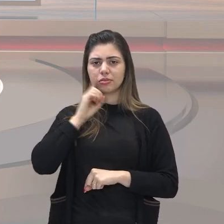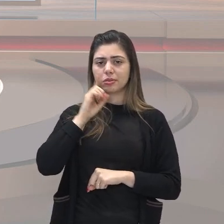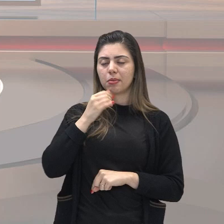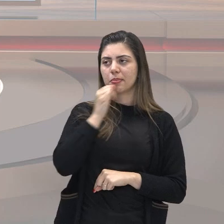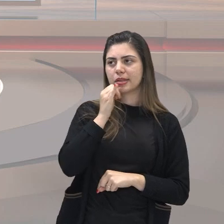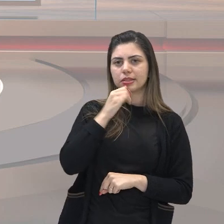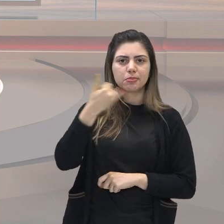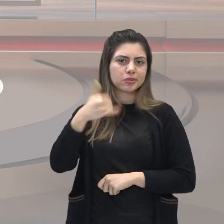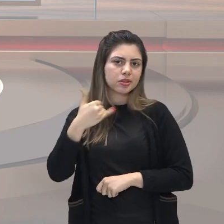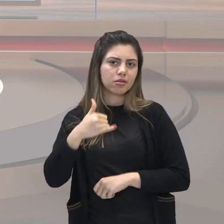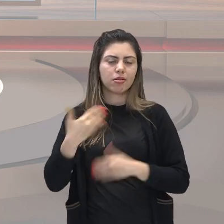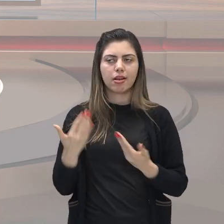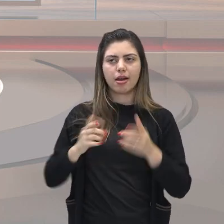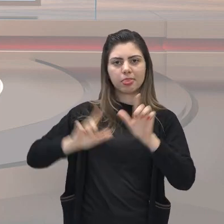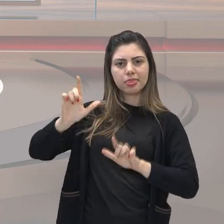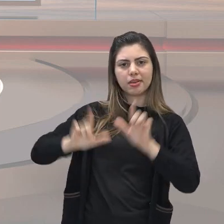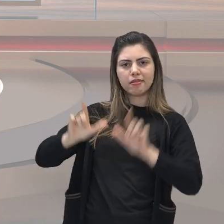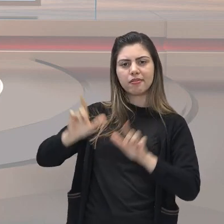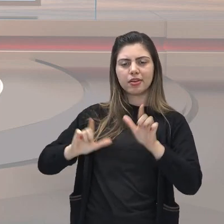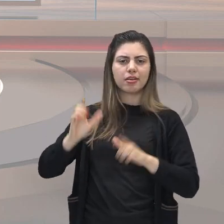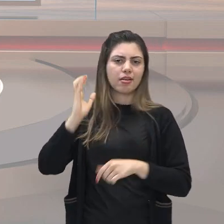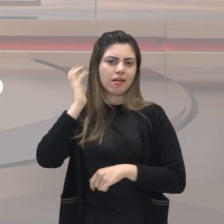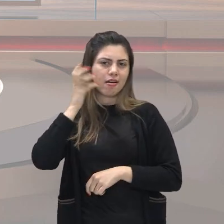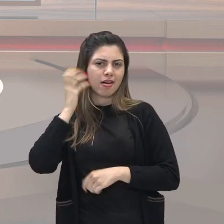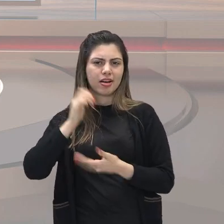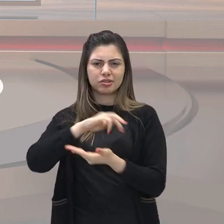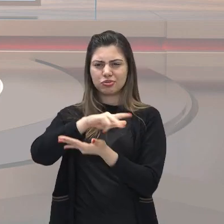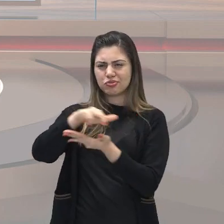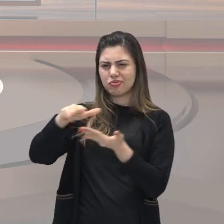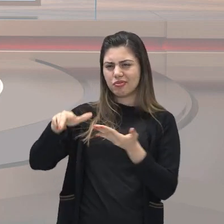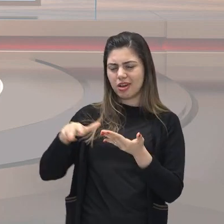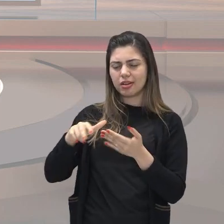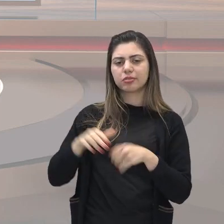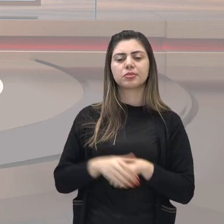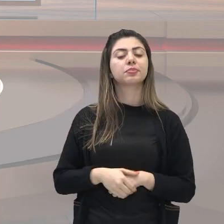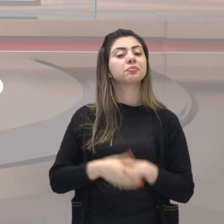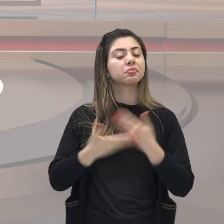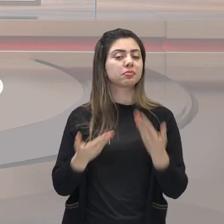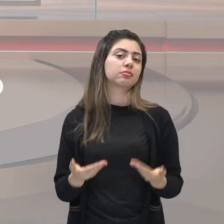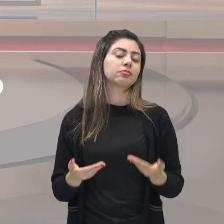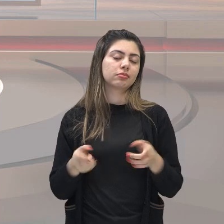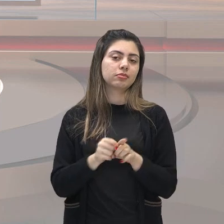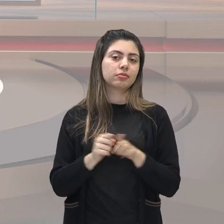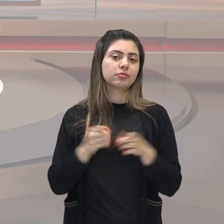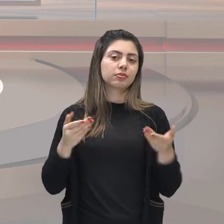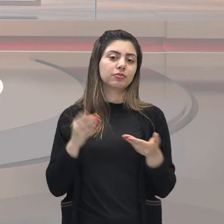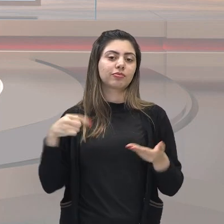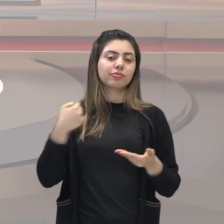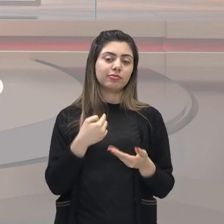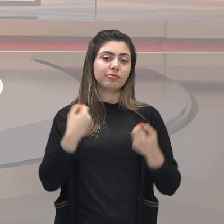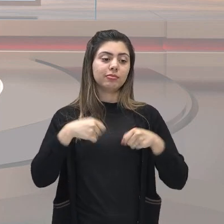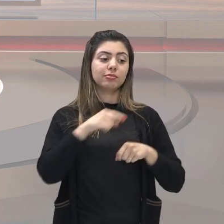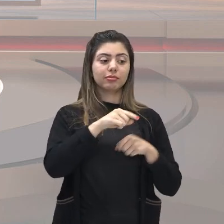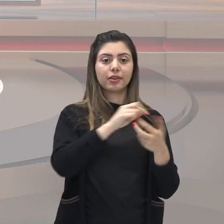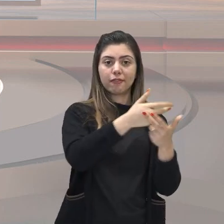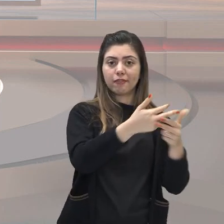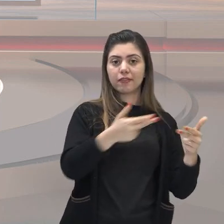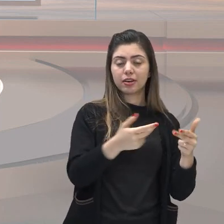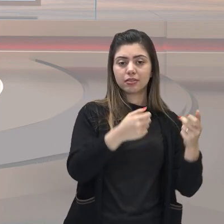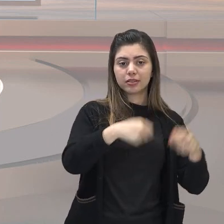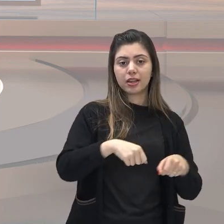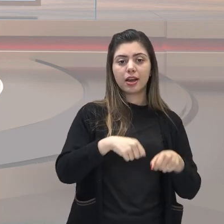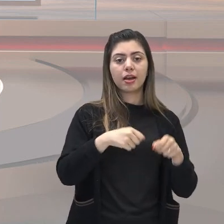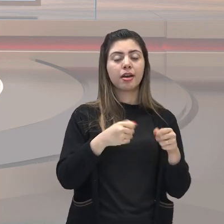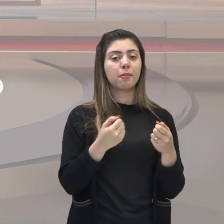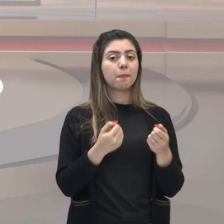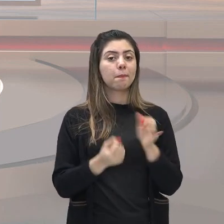telefones celulares, TVs, rádios e outras coisas também, como hoje em dia se precisa desses minerais para a fabricação de células